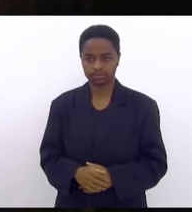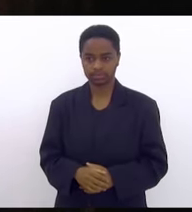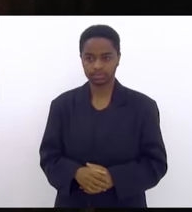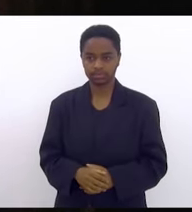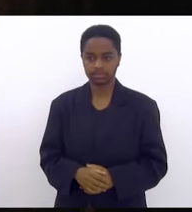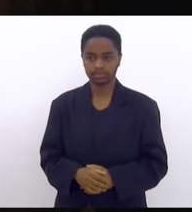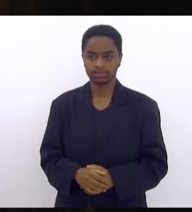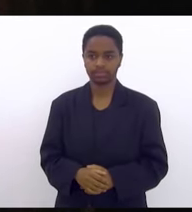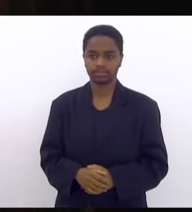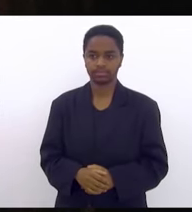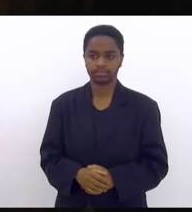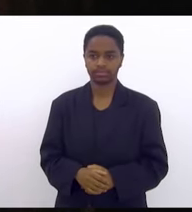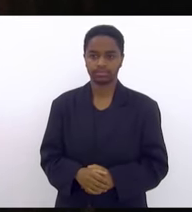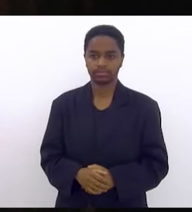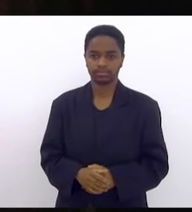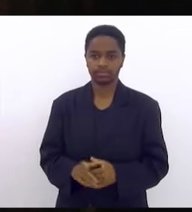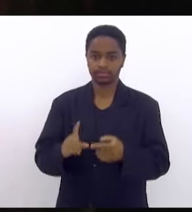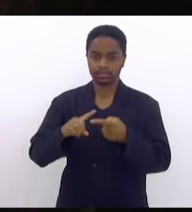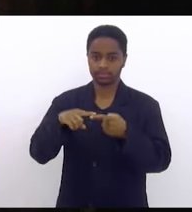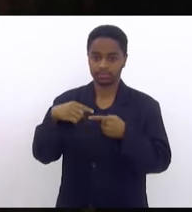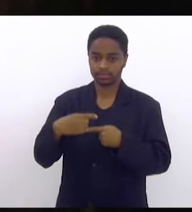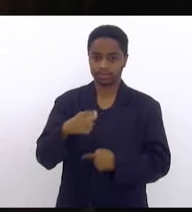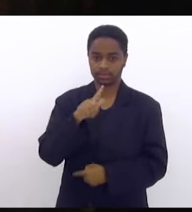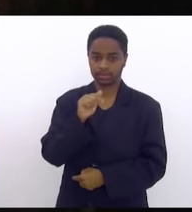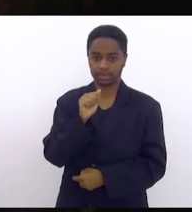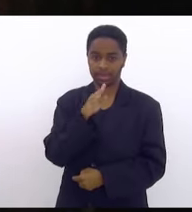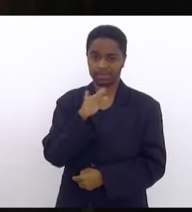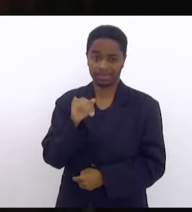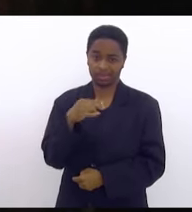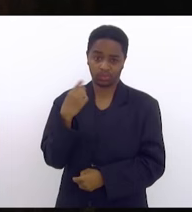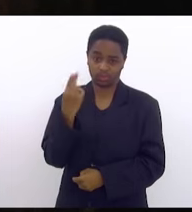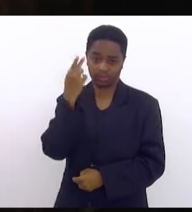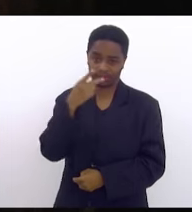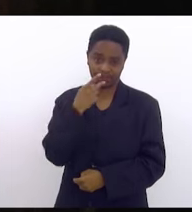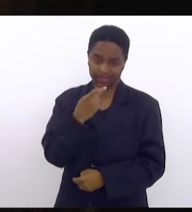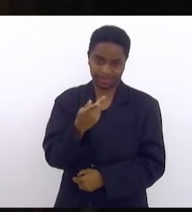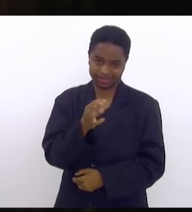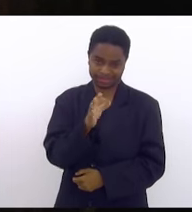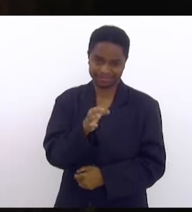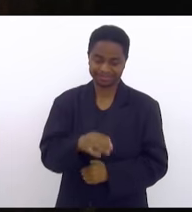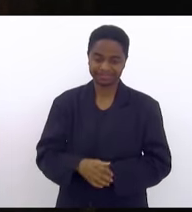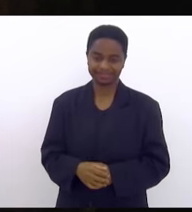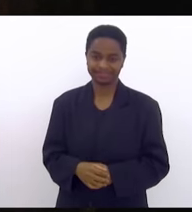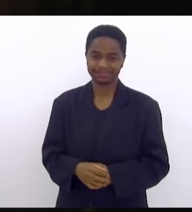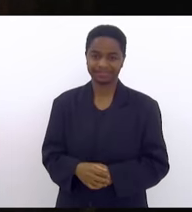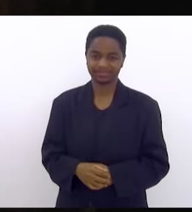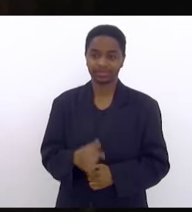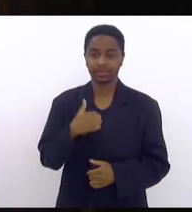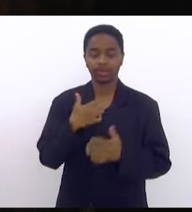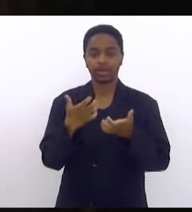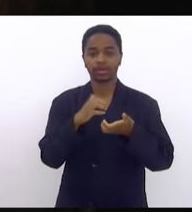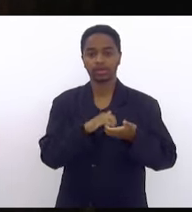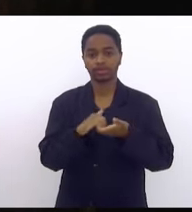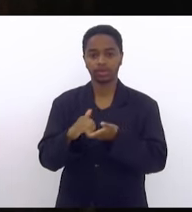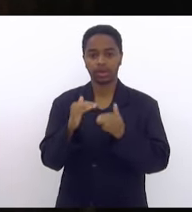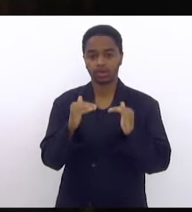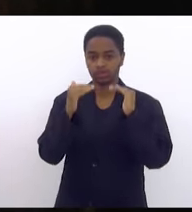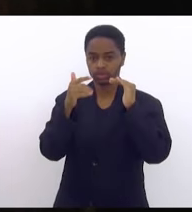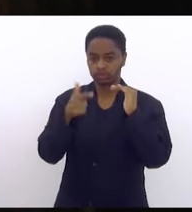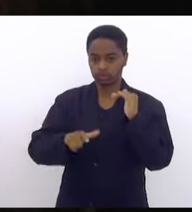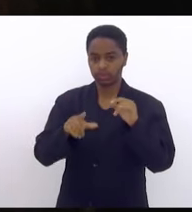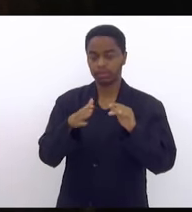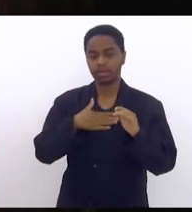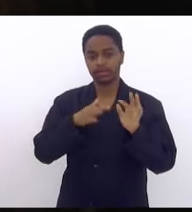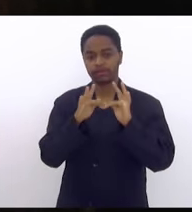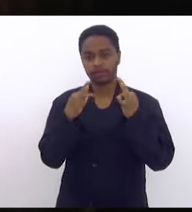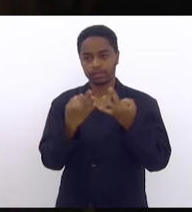da... Depois da doutora Gabi, não dá para falar, né, doutora? Eu queria saudar as autoridades mais uma vez, a minha